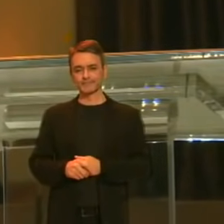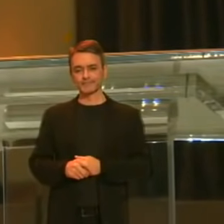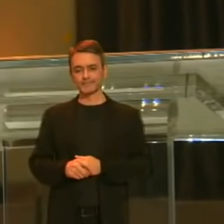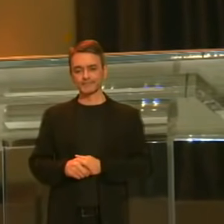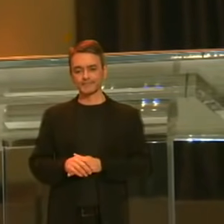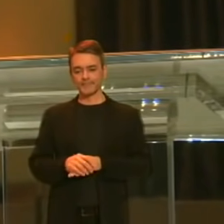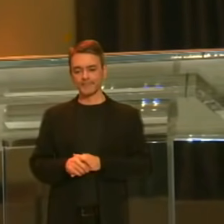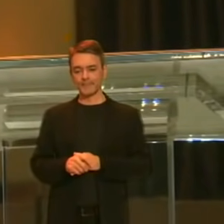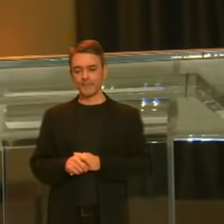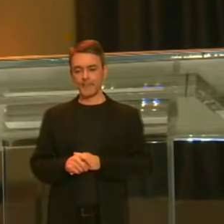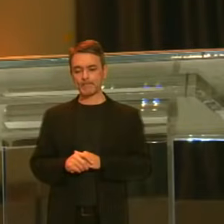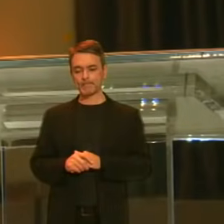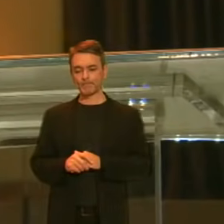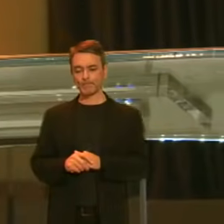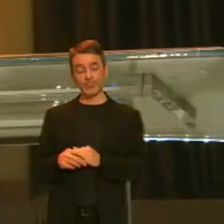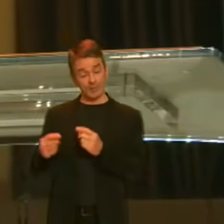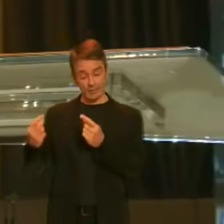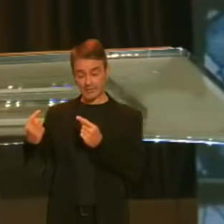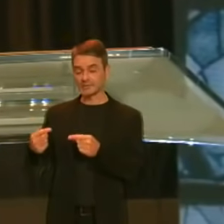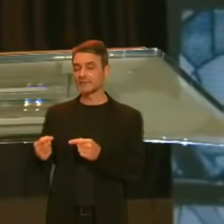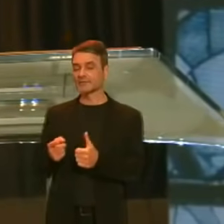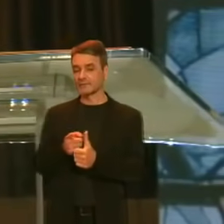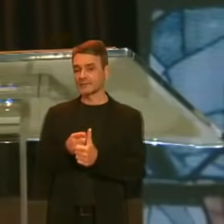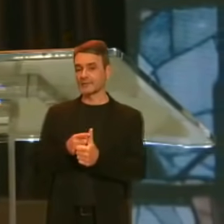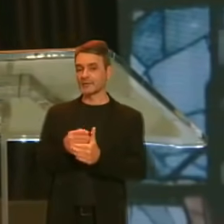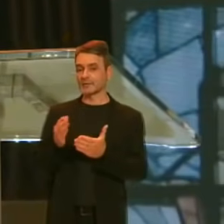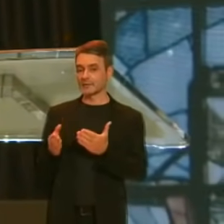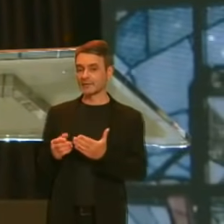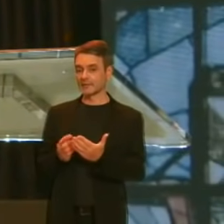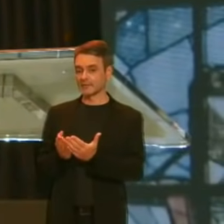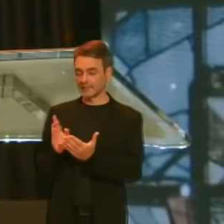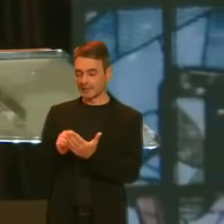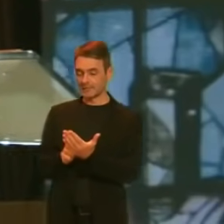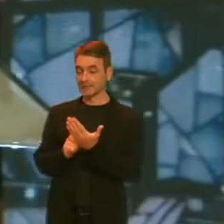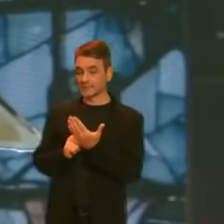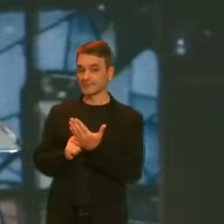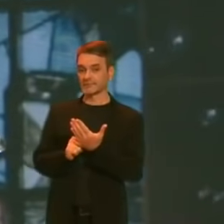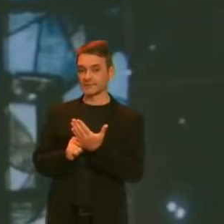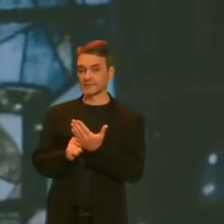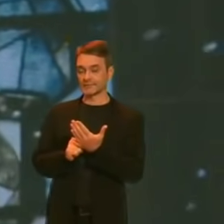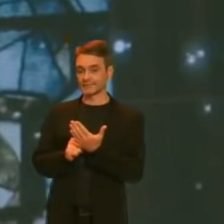Então esse é o primeiro grande desafio que a palavra de Deus nos dá.